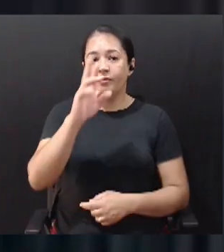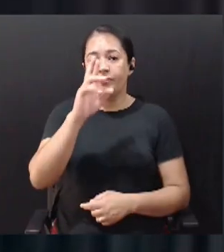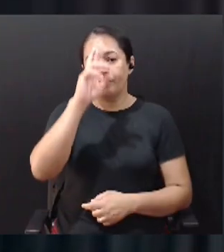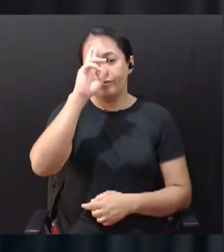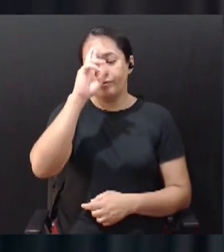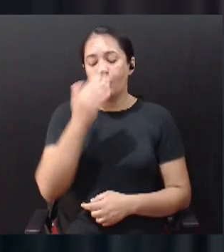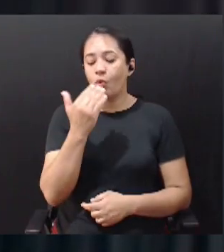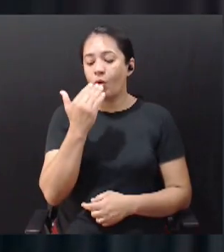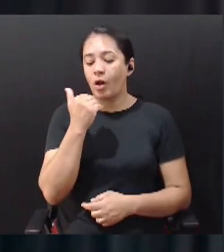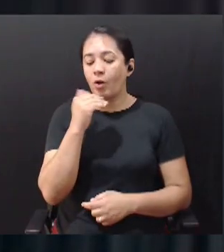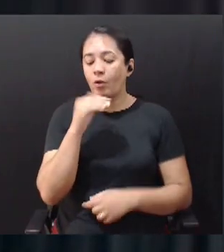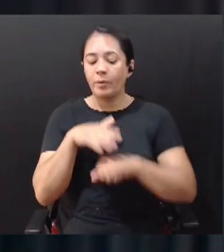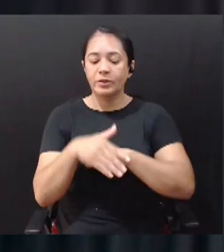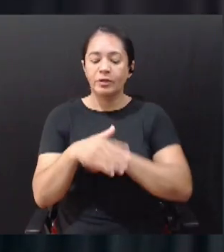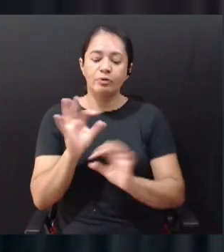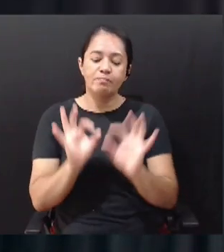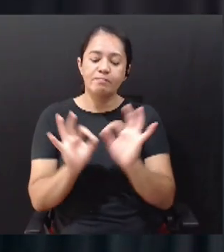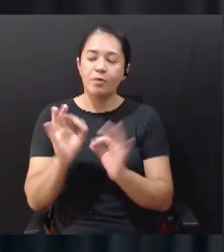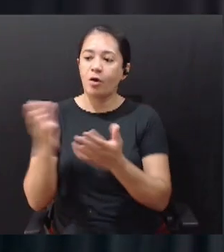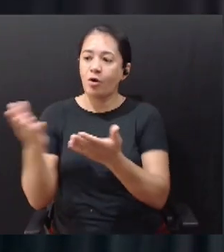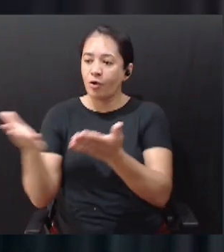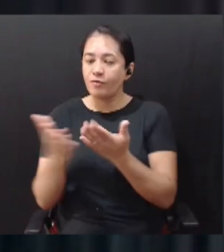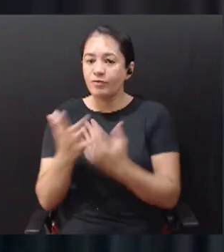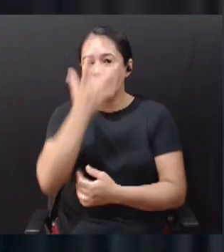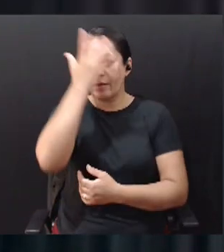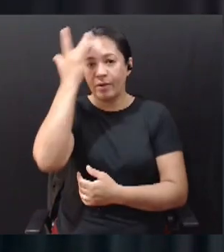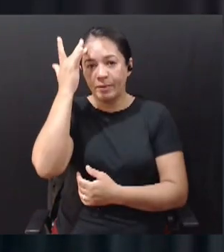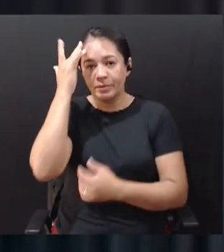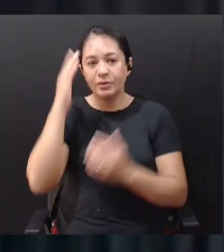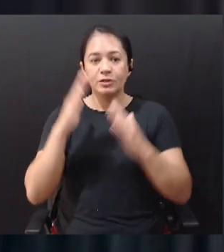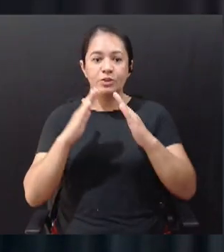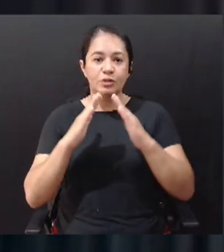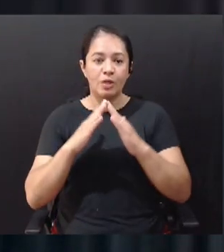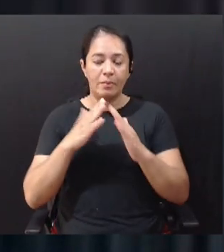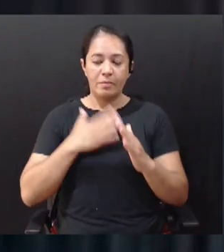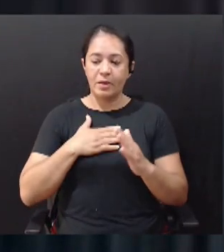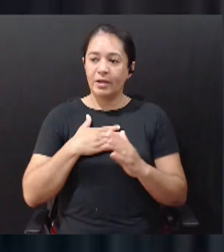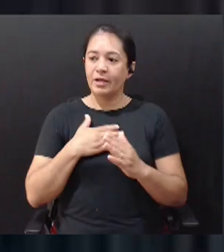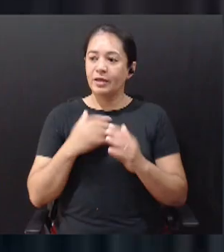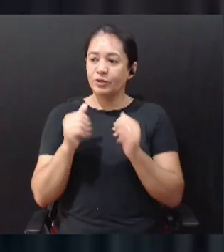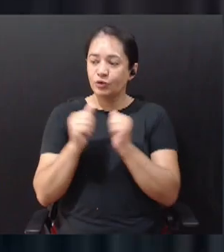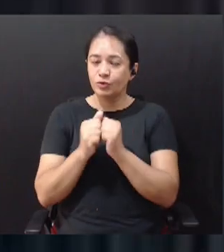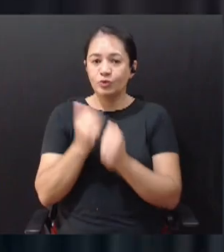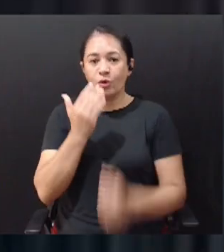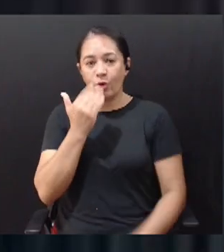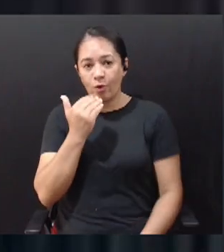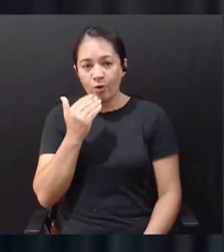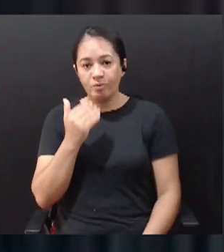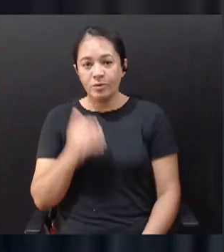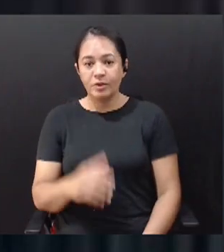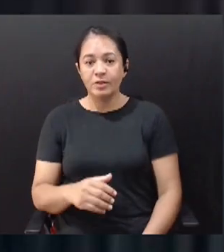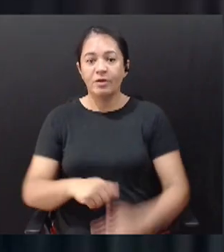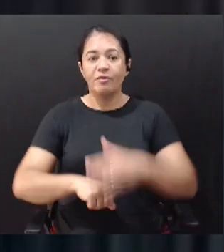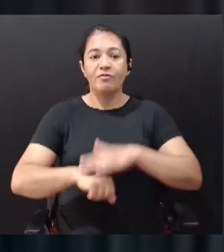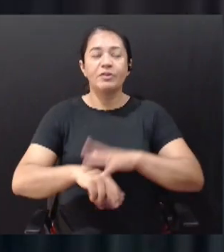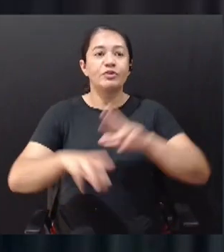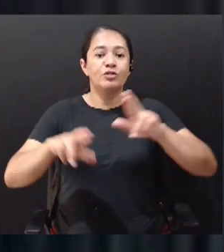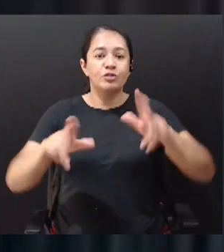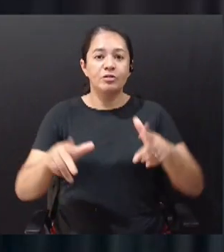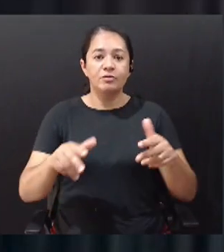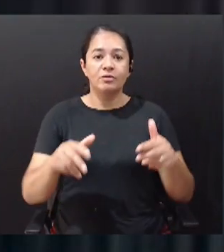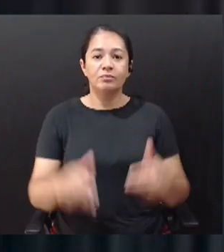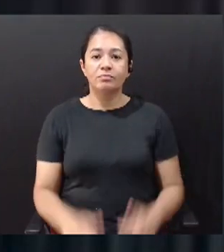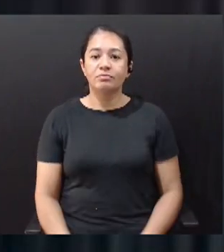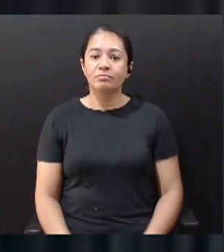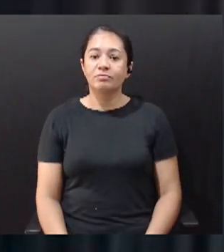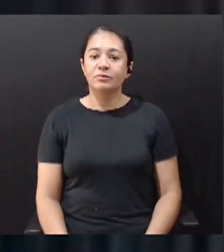convidar alguém para vir para minha casa para jantar comigo, eu vou fazer algo de diferente ali e tornar mesmo isso uma